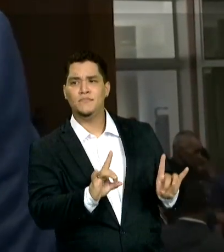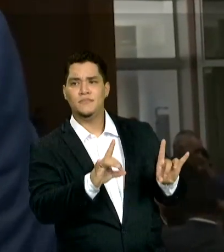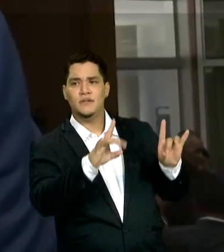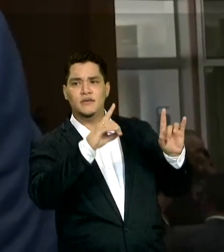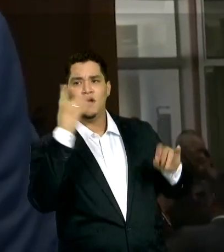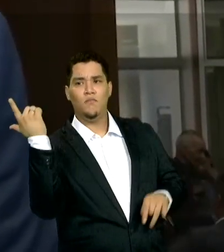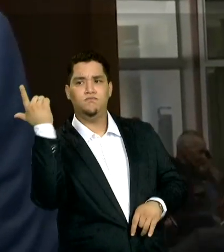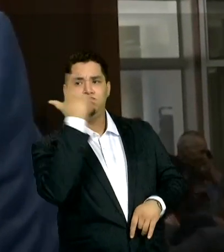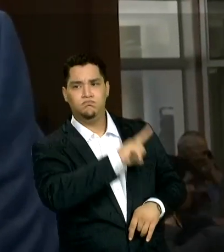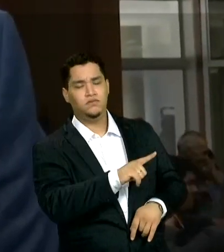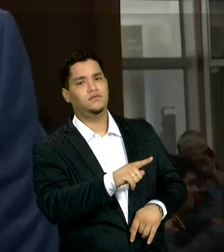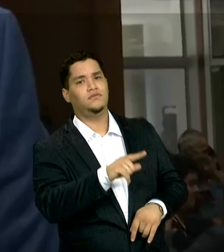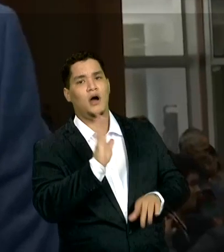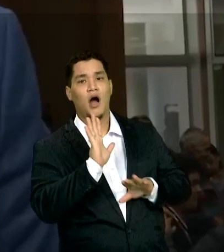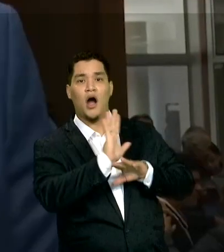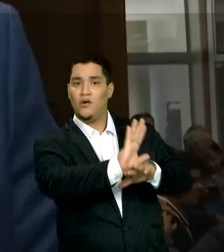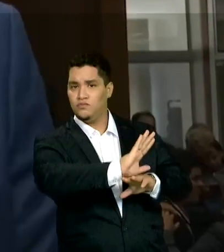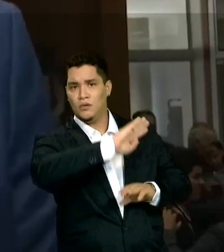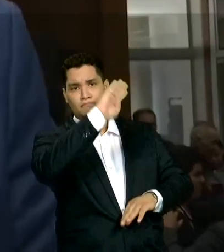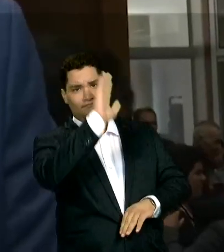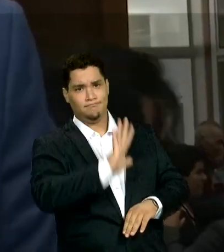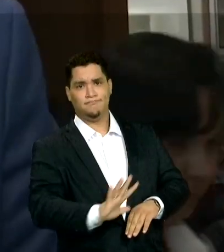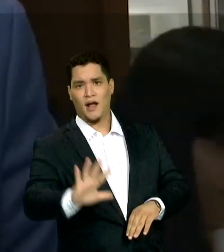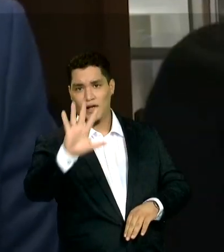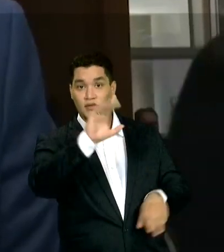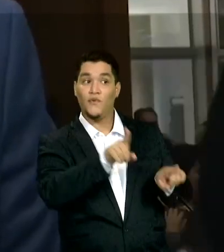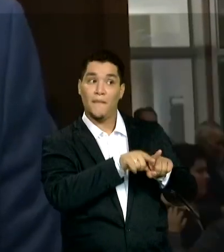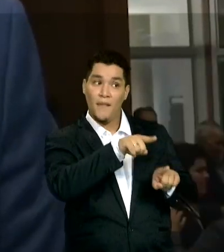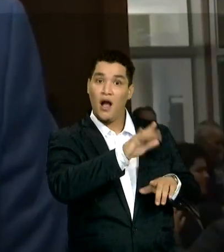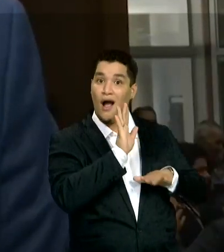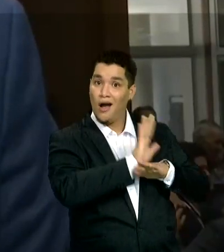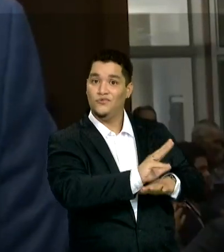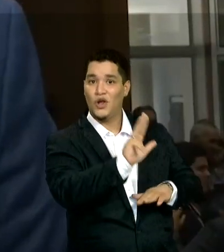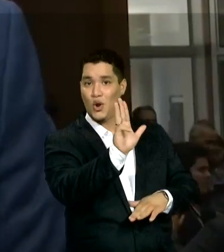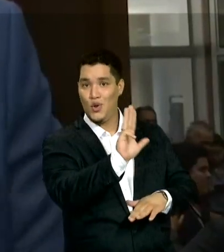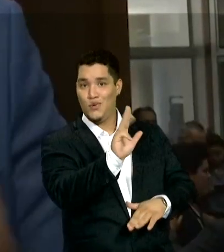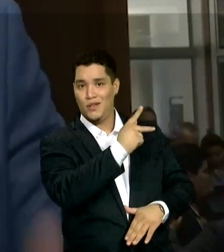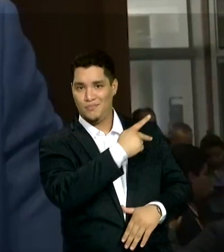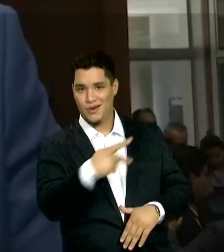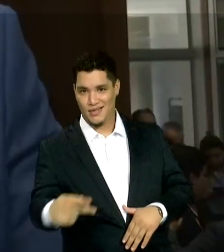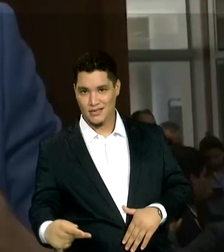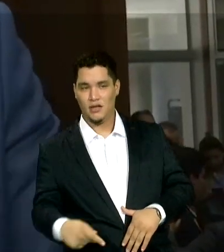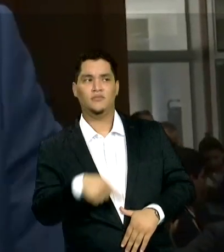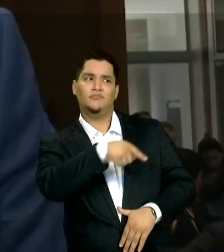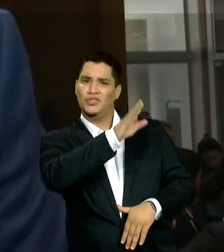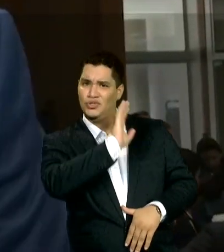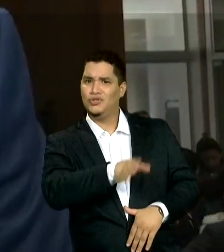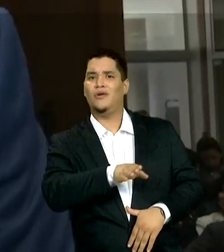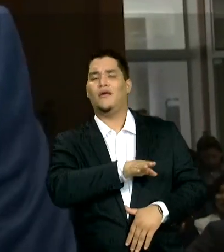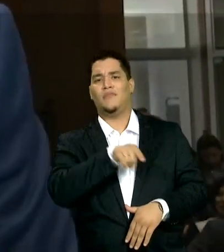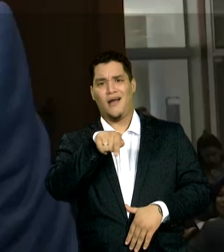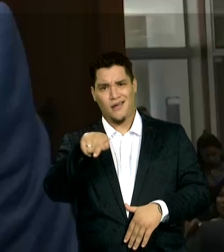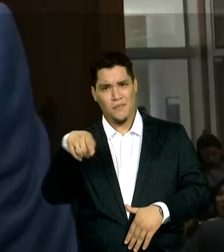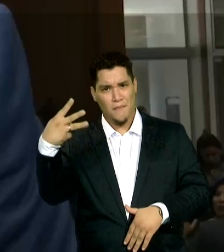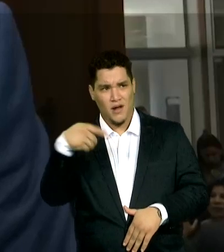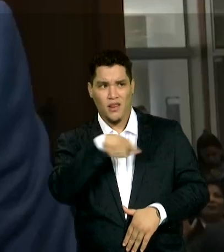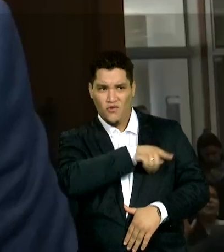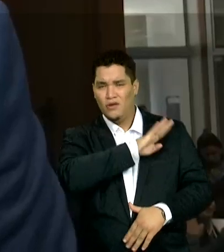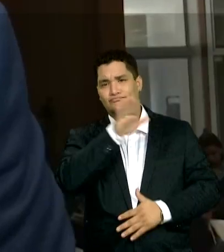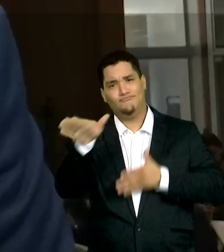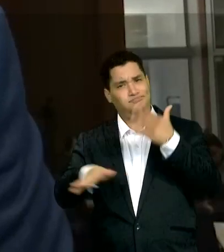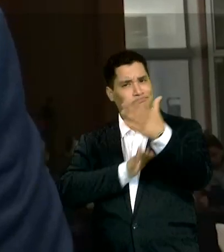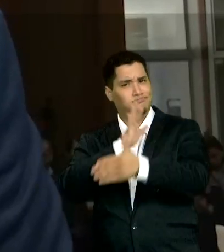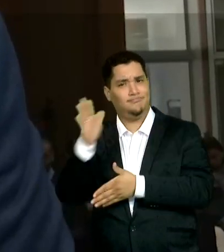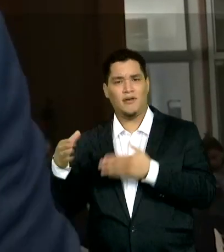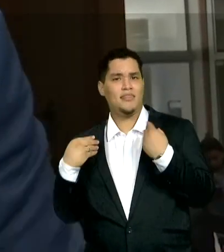Esporte, ajudando o presidente Lula em todo o Brasil. Em especial aqui o Maranhão já trouxe várias obras e ações, tem sido um grande parceiro